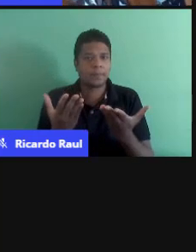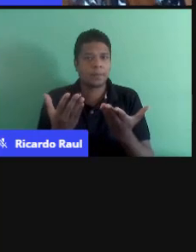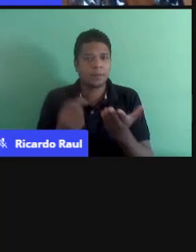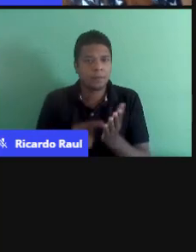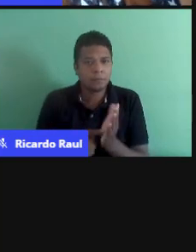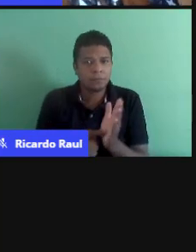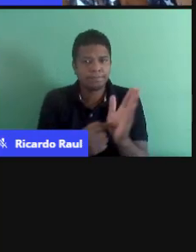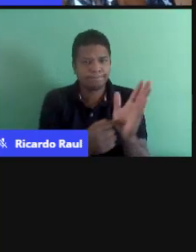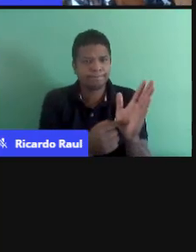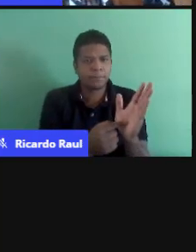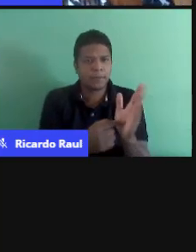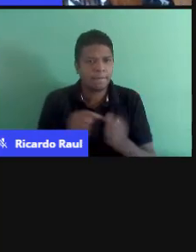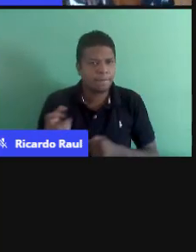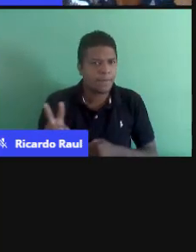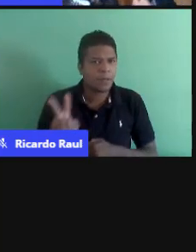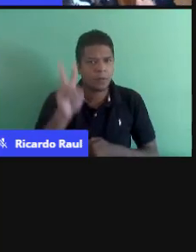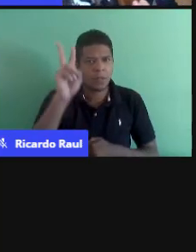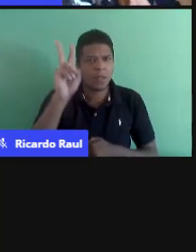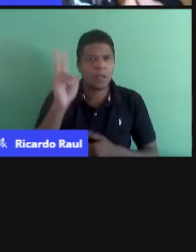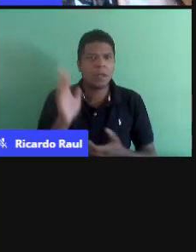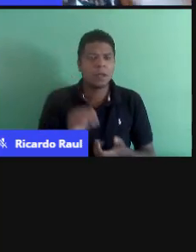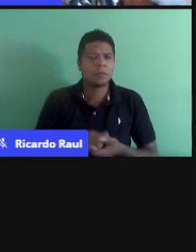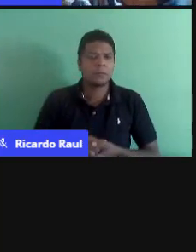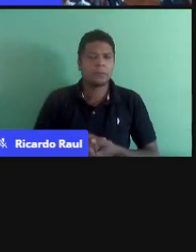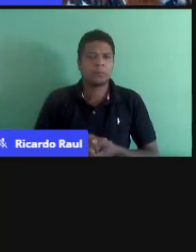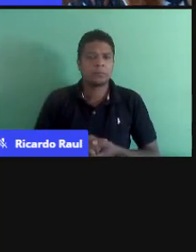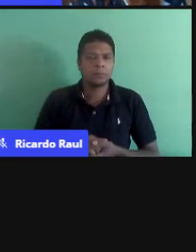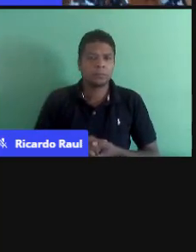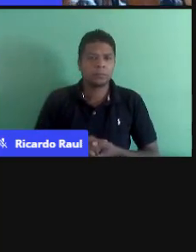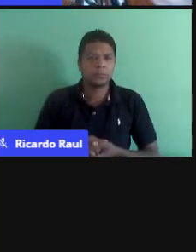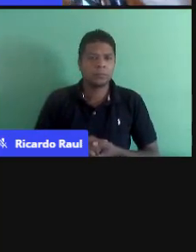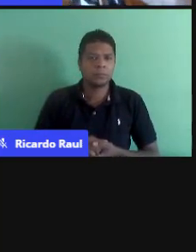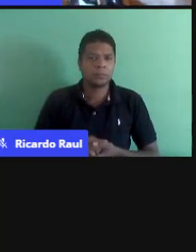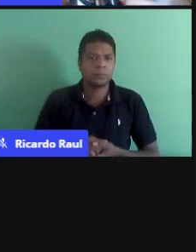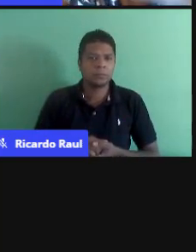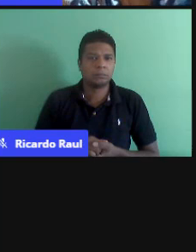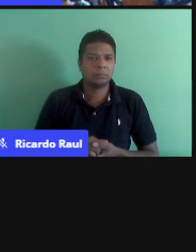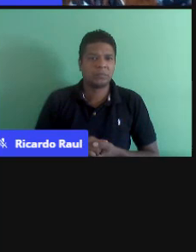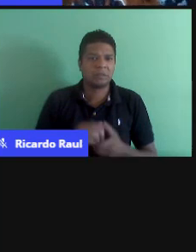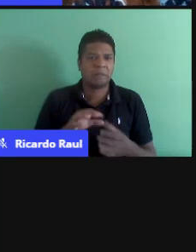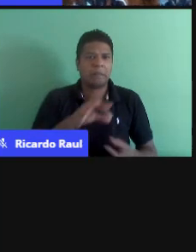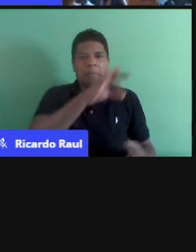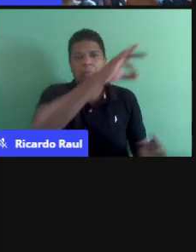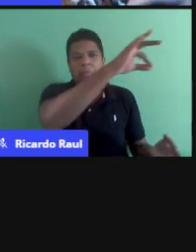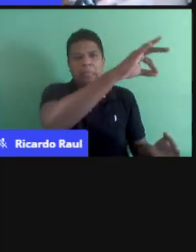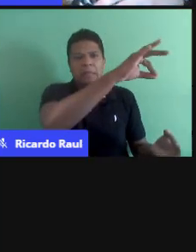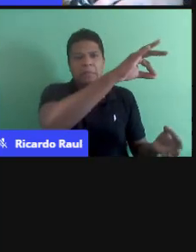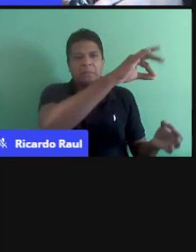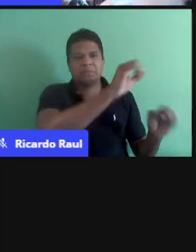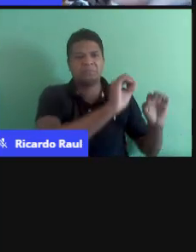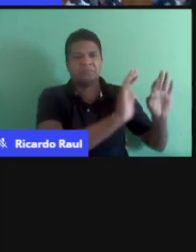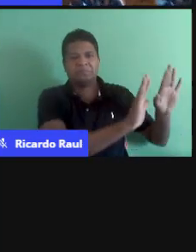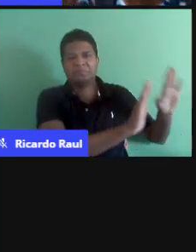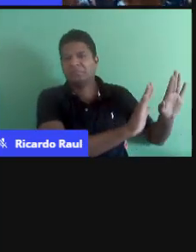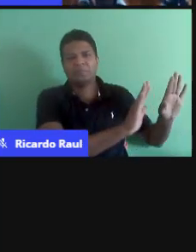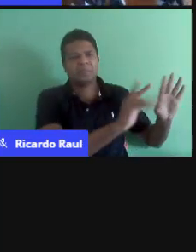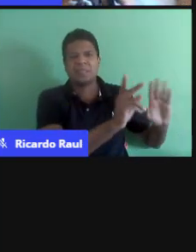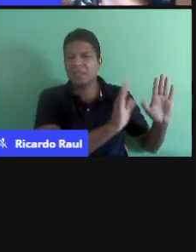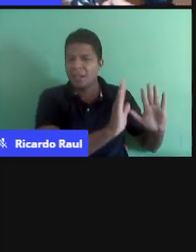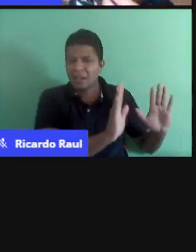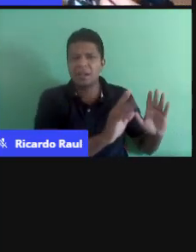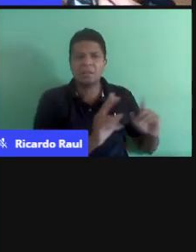uma forma de valorizá-los. Então, não colocar de qualquer jeito, em qualquer espaço que está sobrando, em